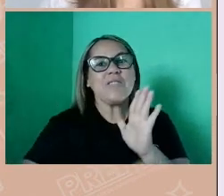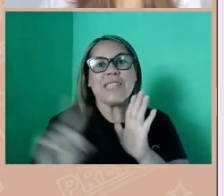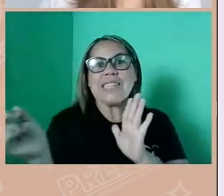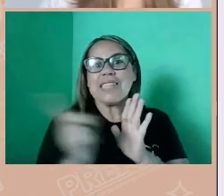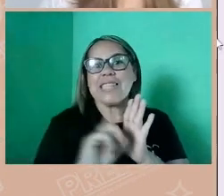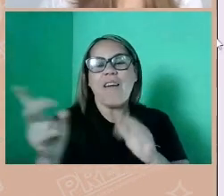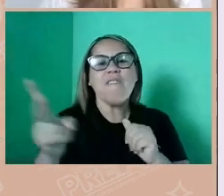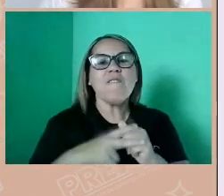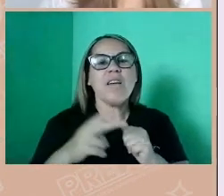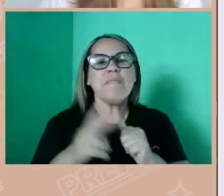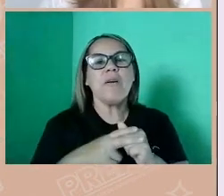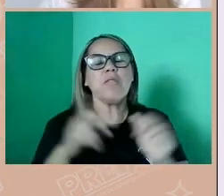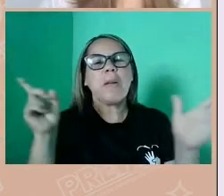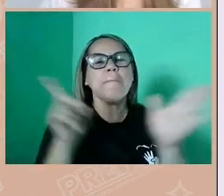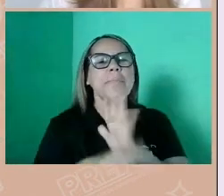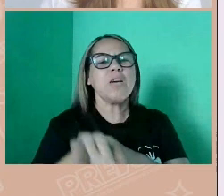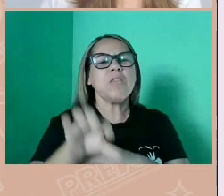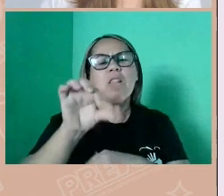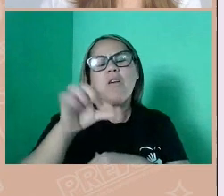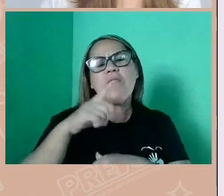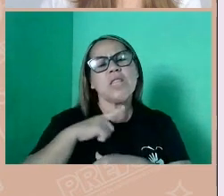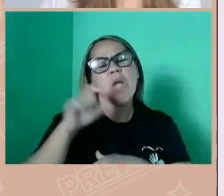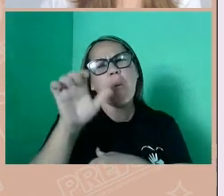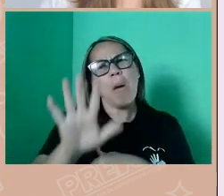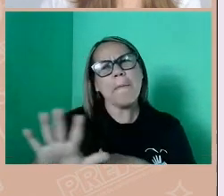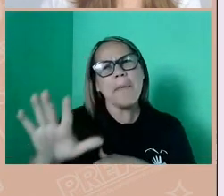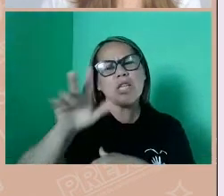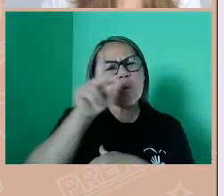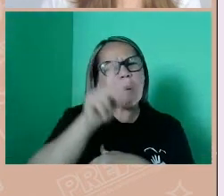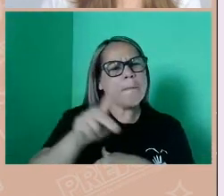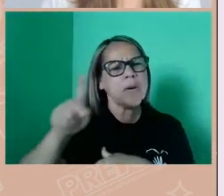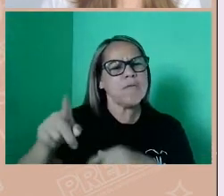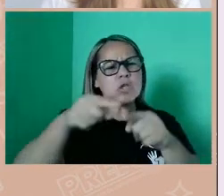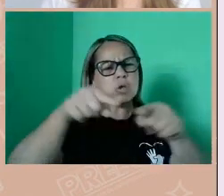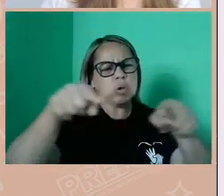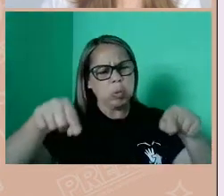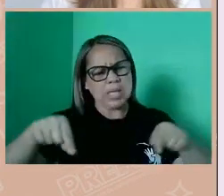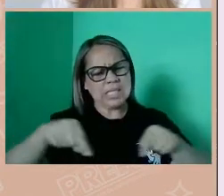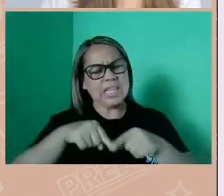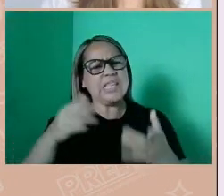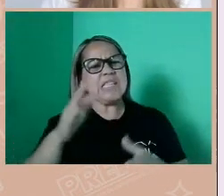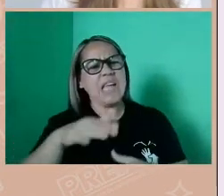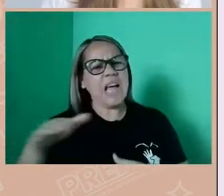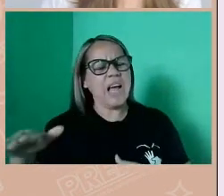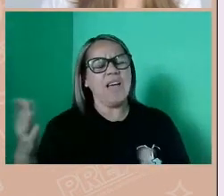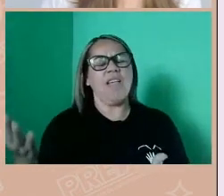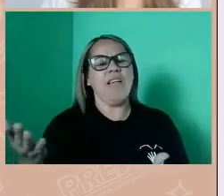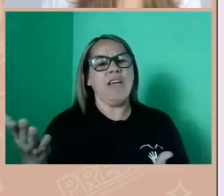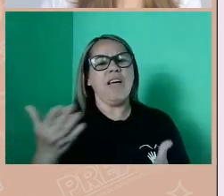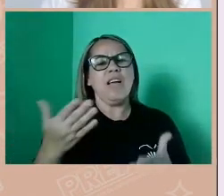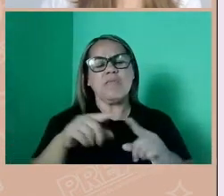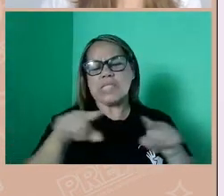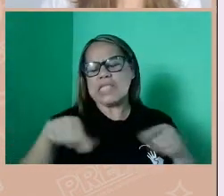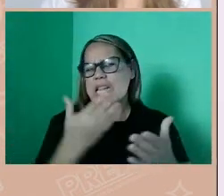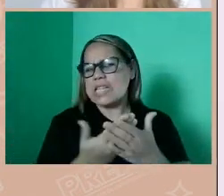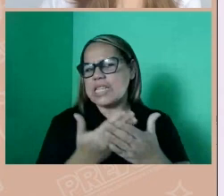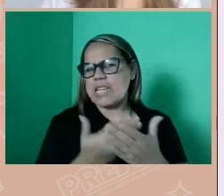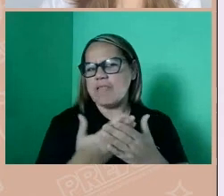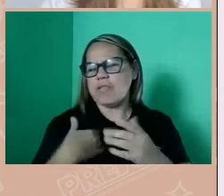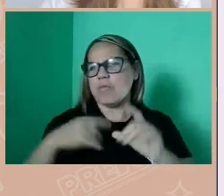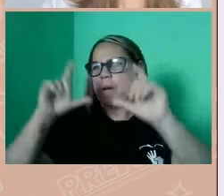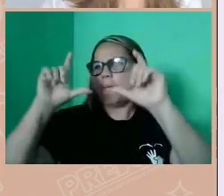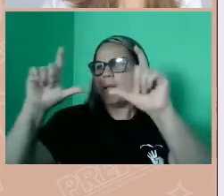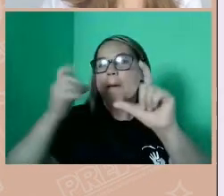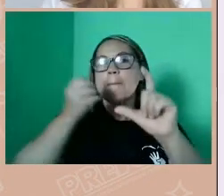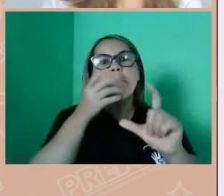questão 9 a imagem de uma professora uma sala de aula uma criança aqui tem uma plaquinha é bom gente a gente